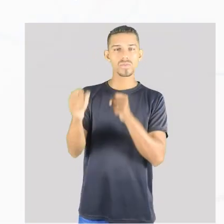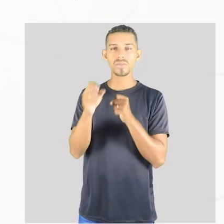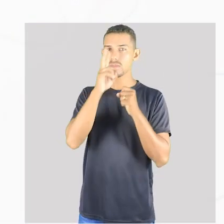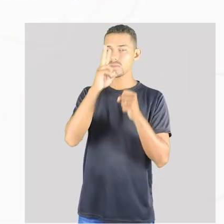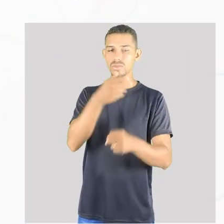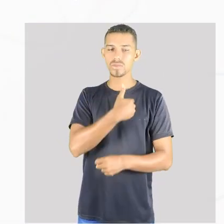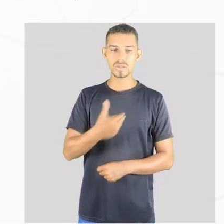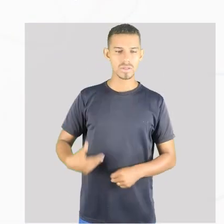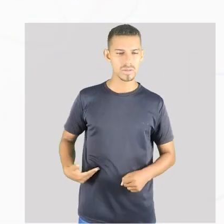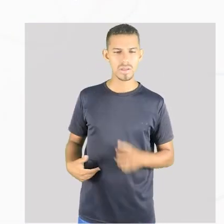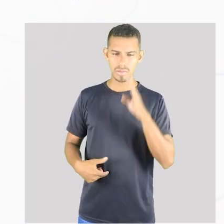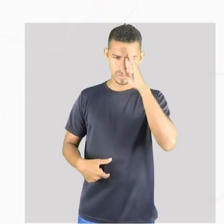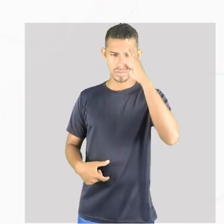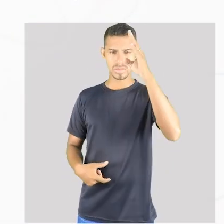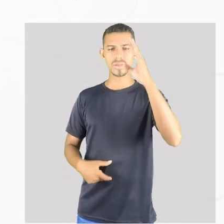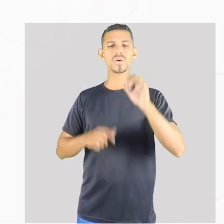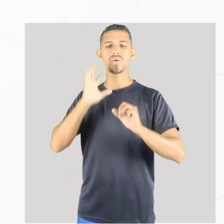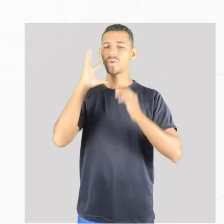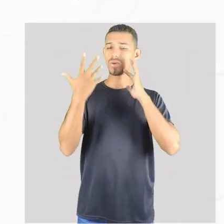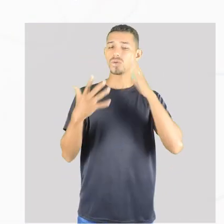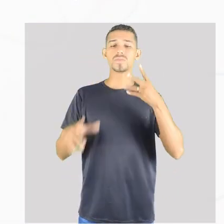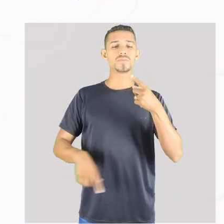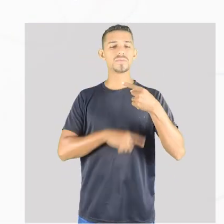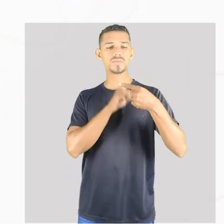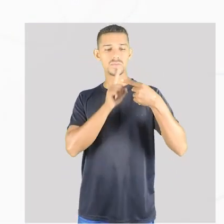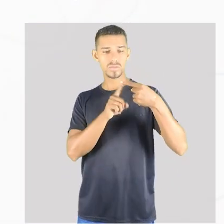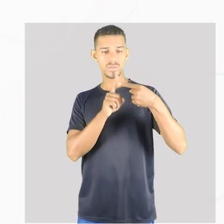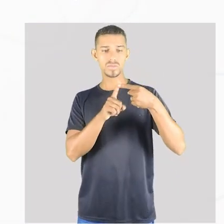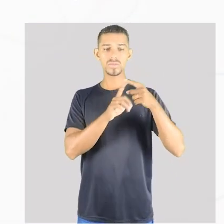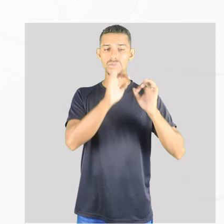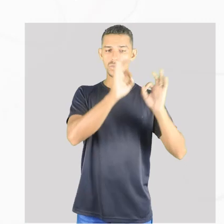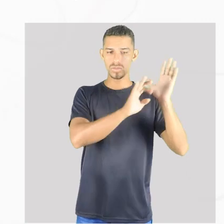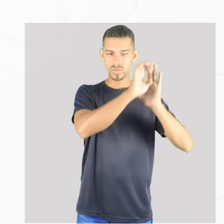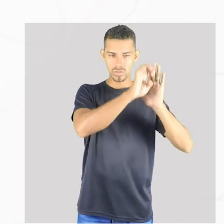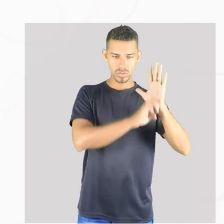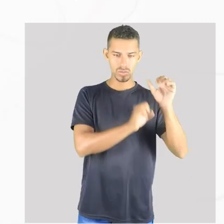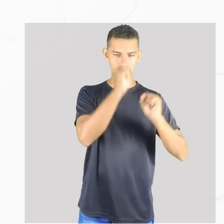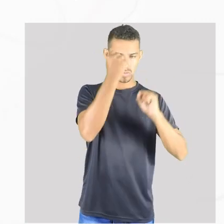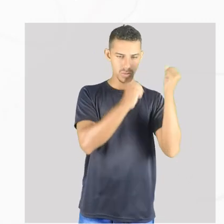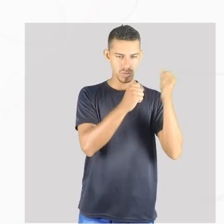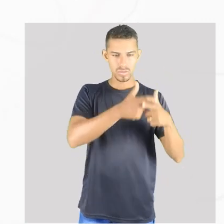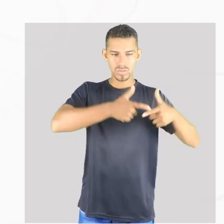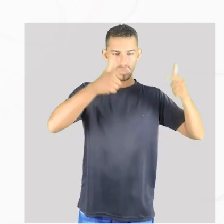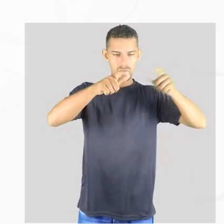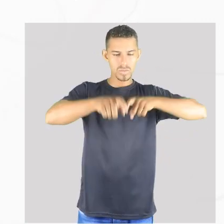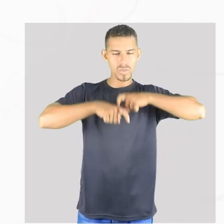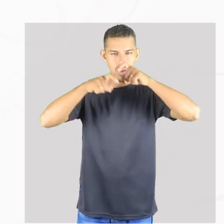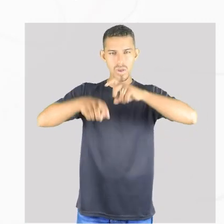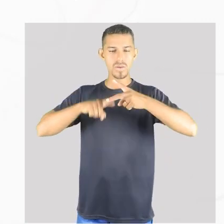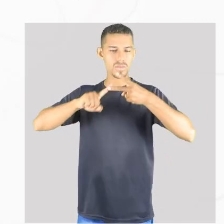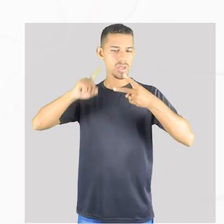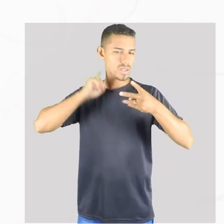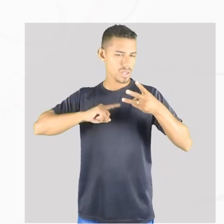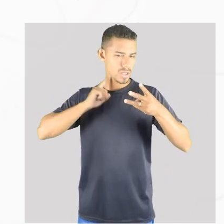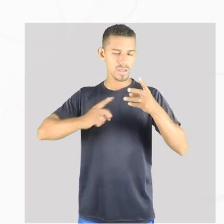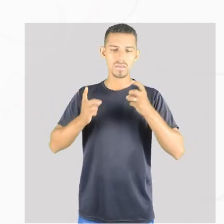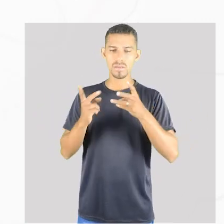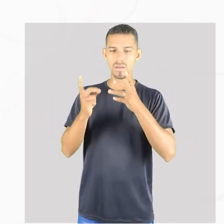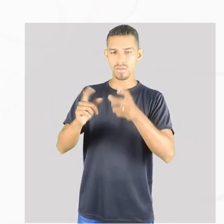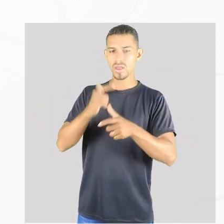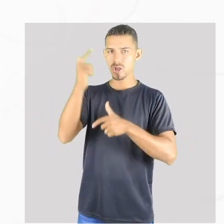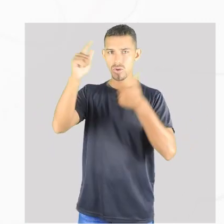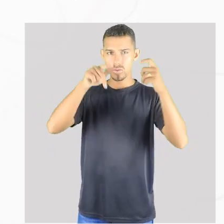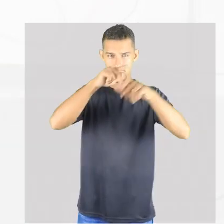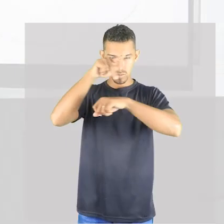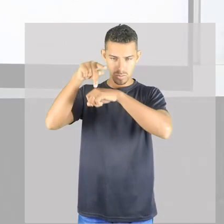principais ações realizadas pelos bolcheviques incluem a estatização de indústrias, grandes propriedades rurais, mineração, comércio exterior e